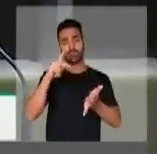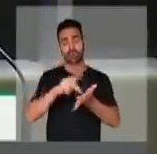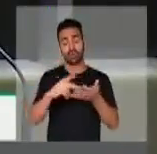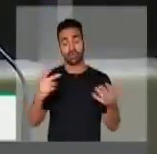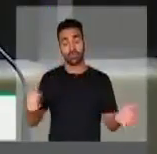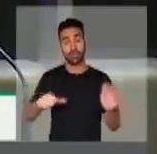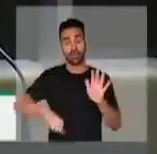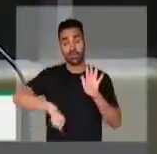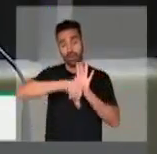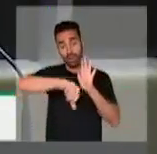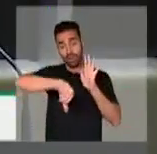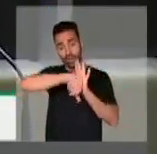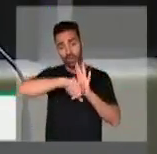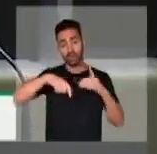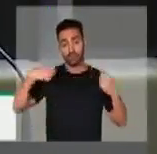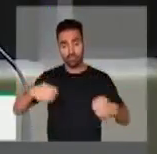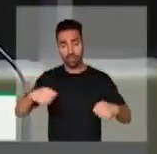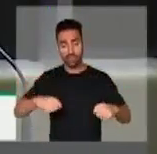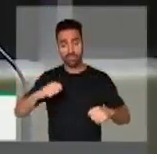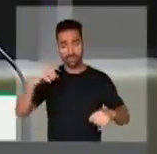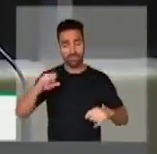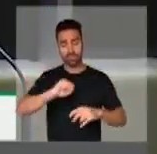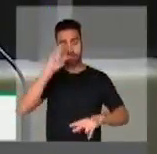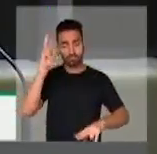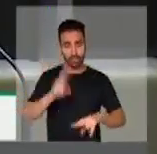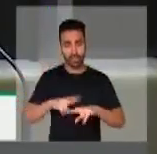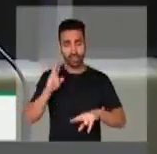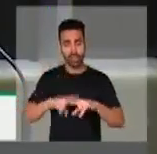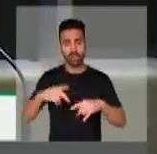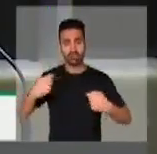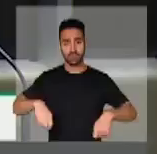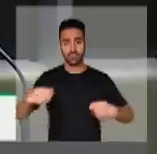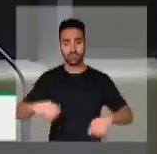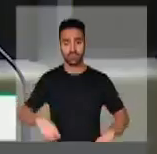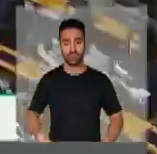que os criminosos, estejam na máquina do Estado ou não, vão